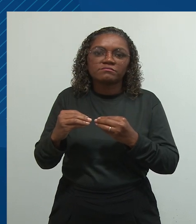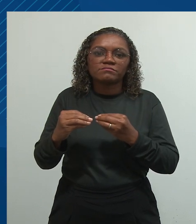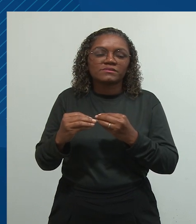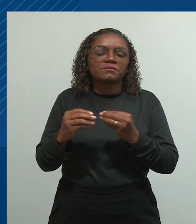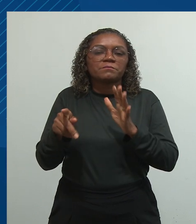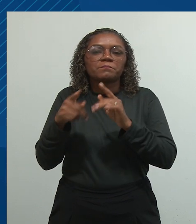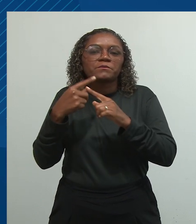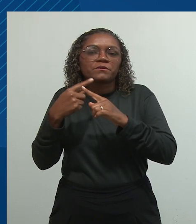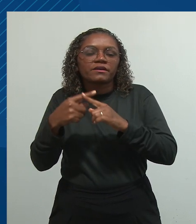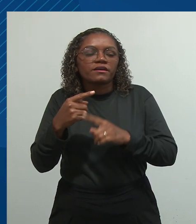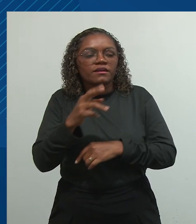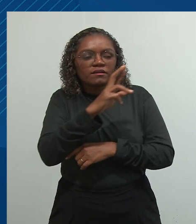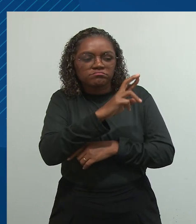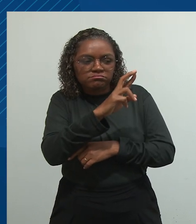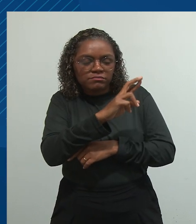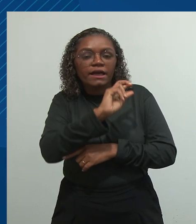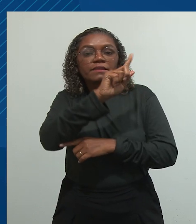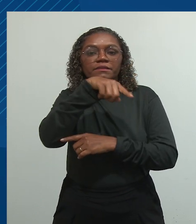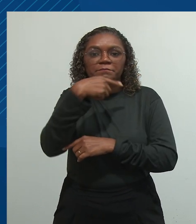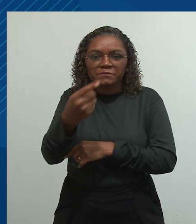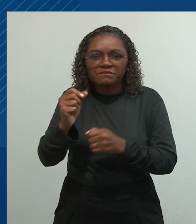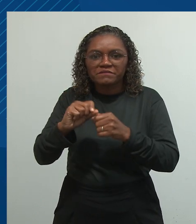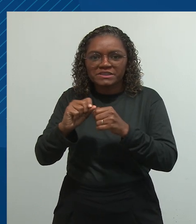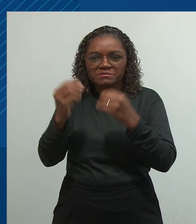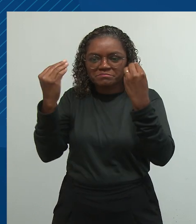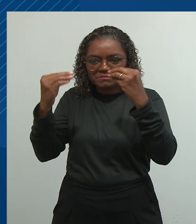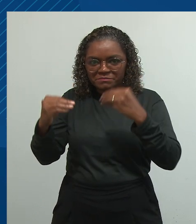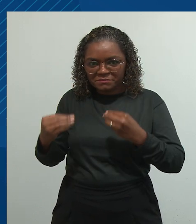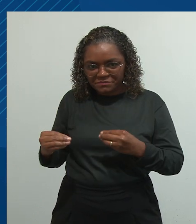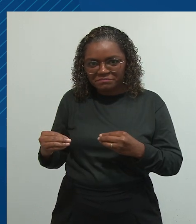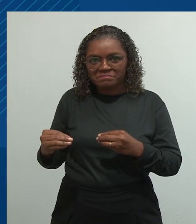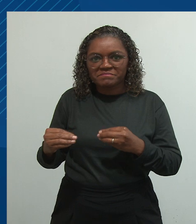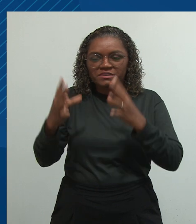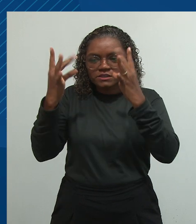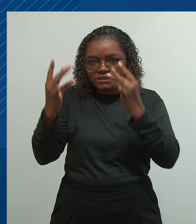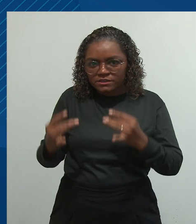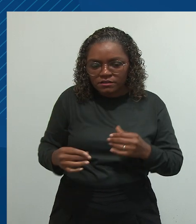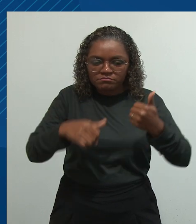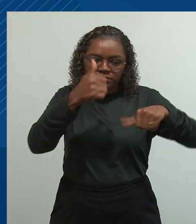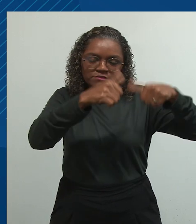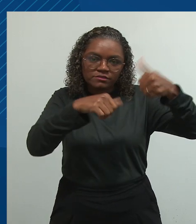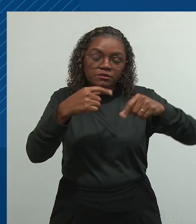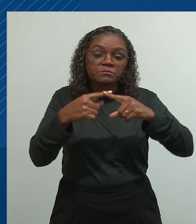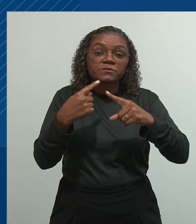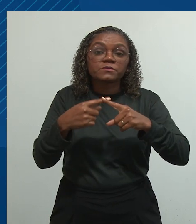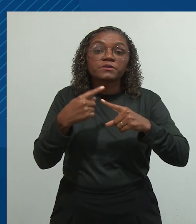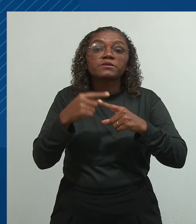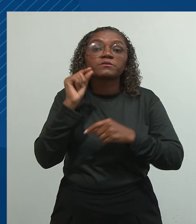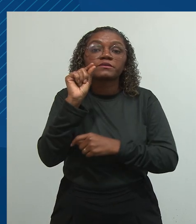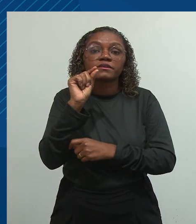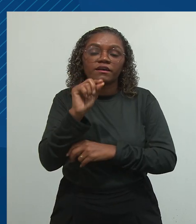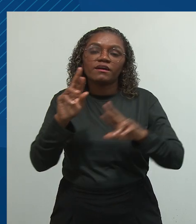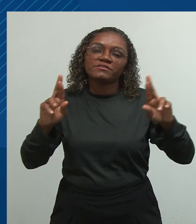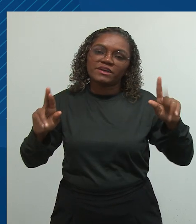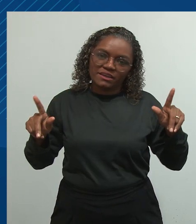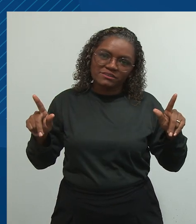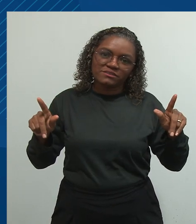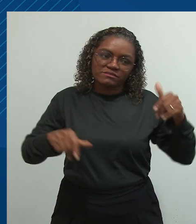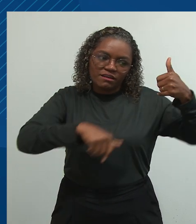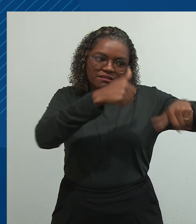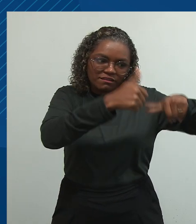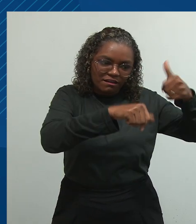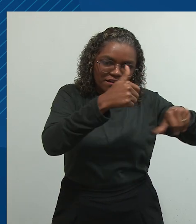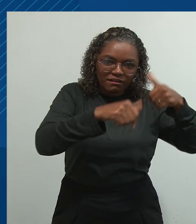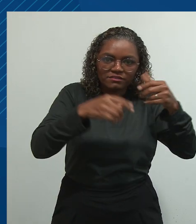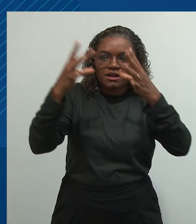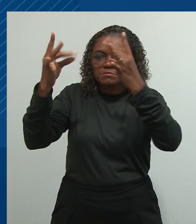que isso vai parar assim preto no branco. Tanto a descrição quanto a análise, porque são coisas um pouco diferentes também,